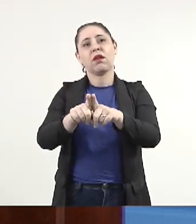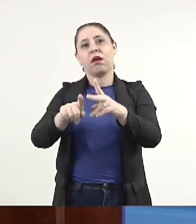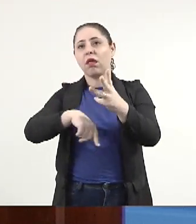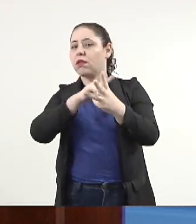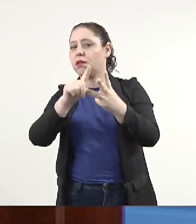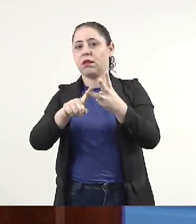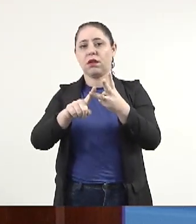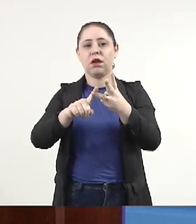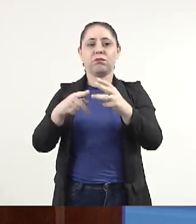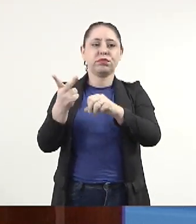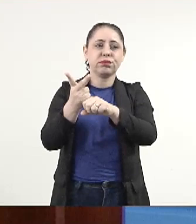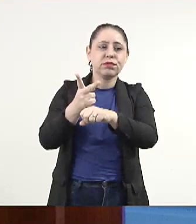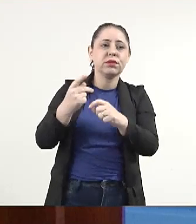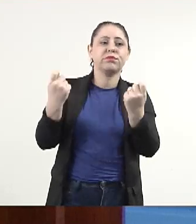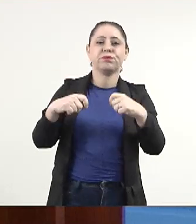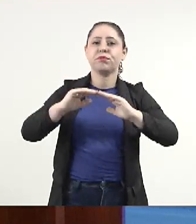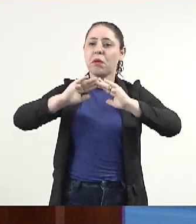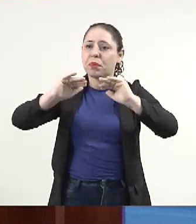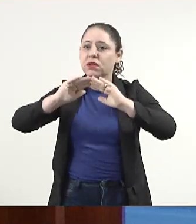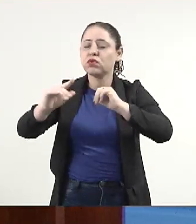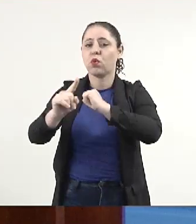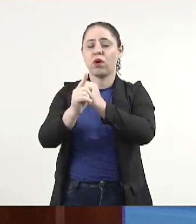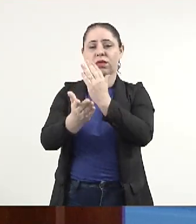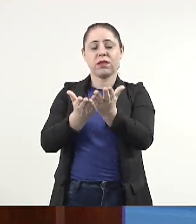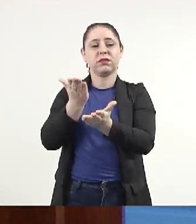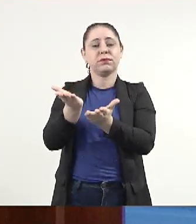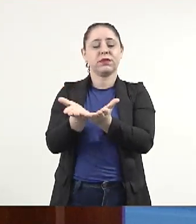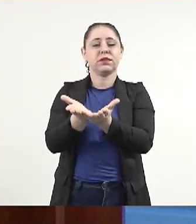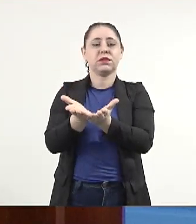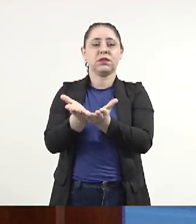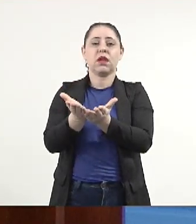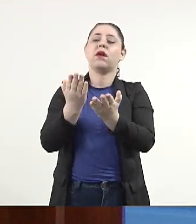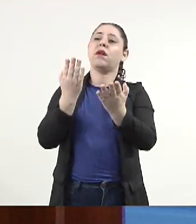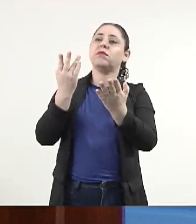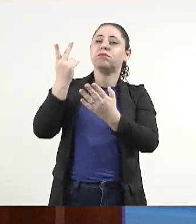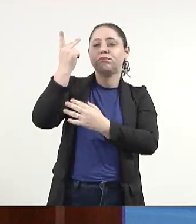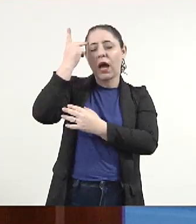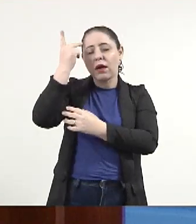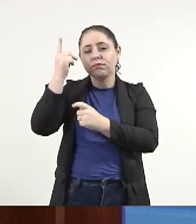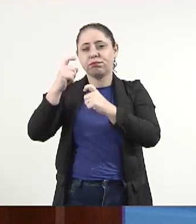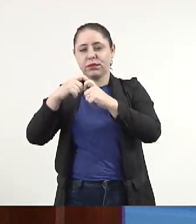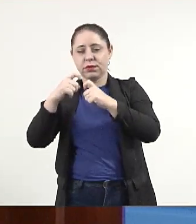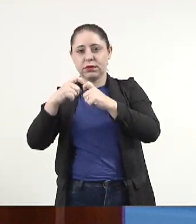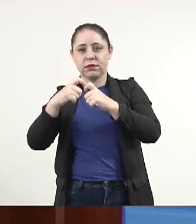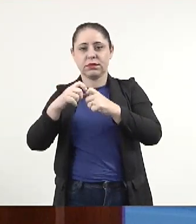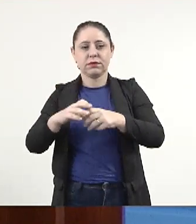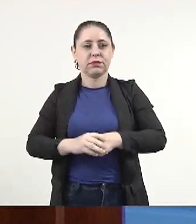ora atrás de um atendimento com psiquiatra.